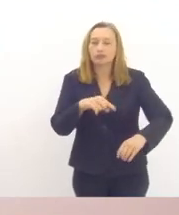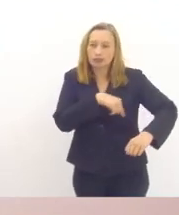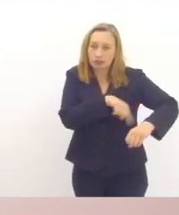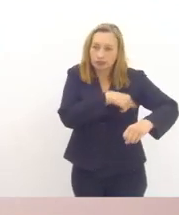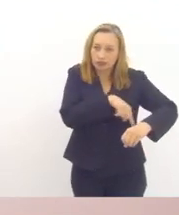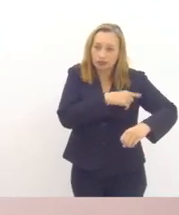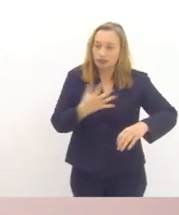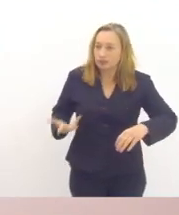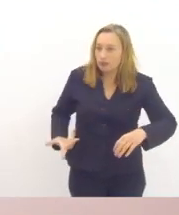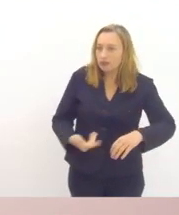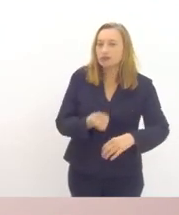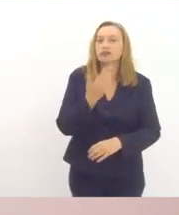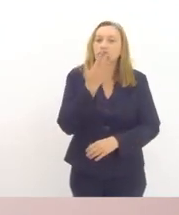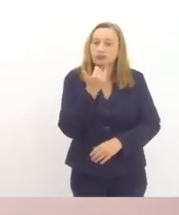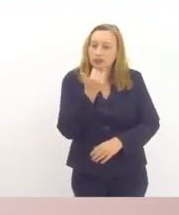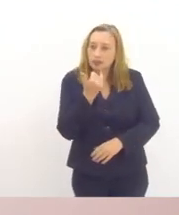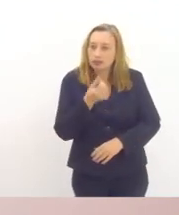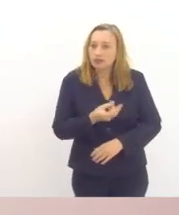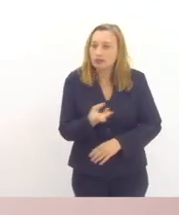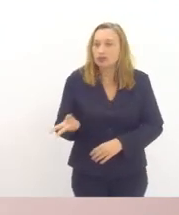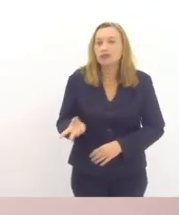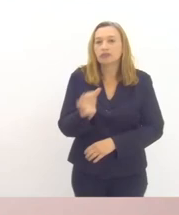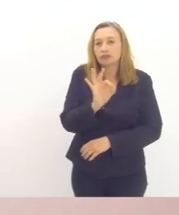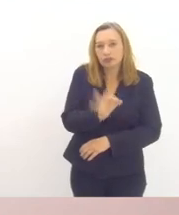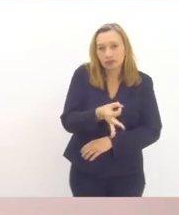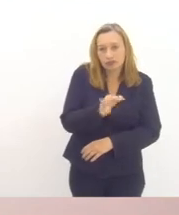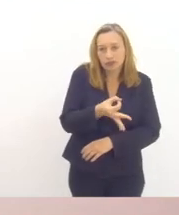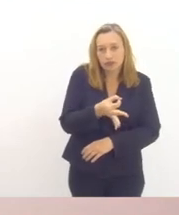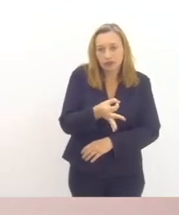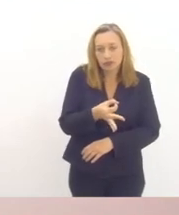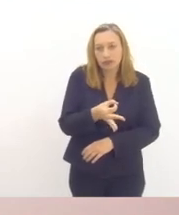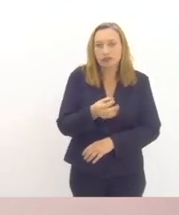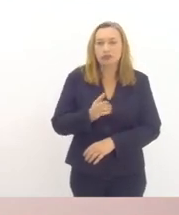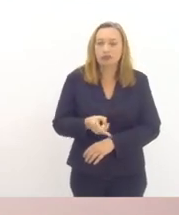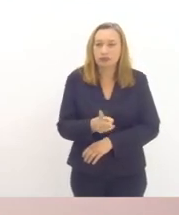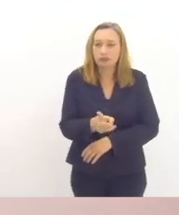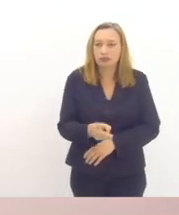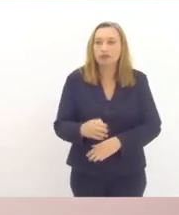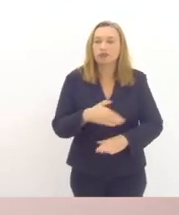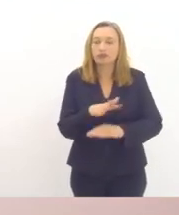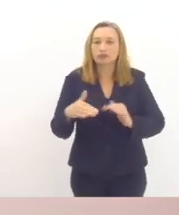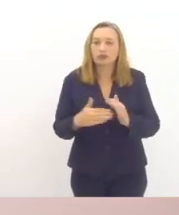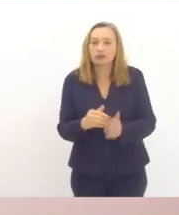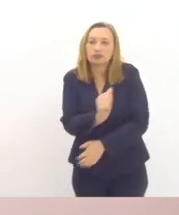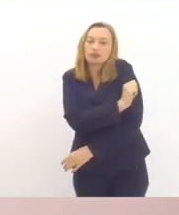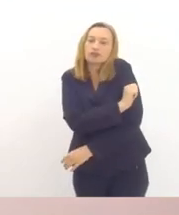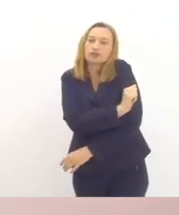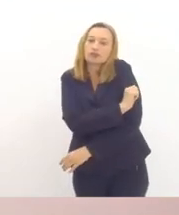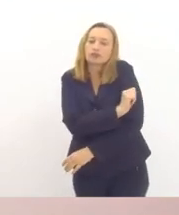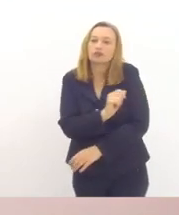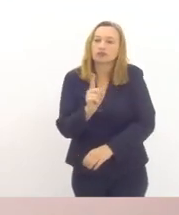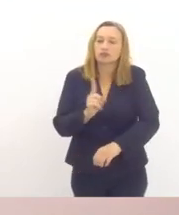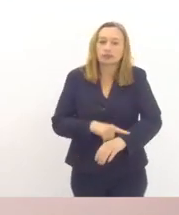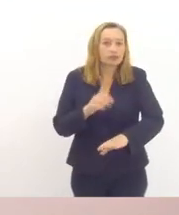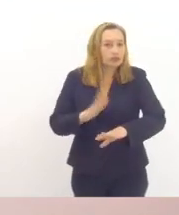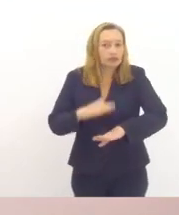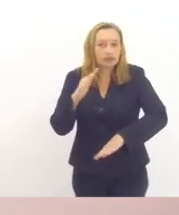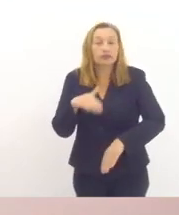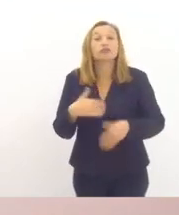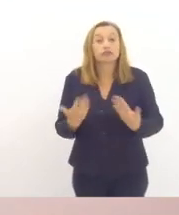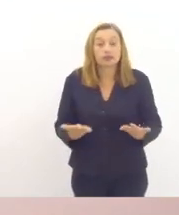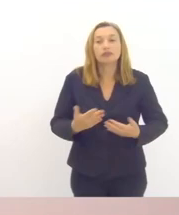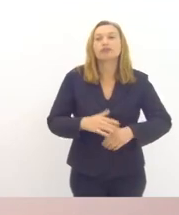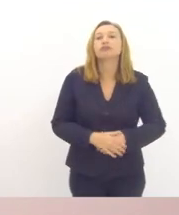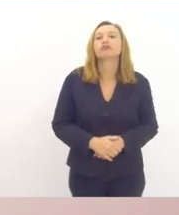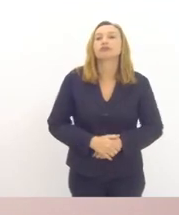de qualidade, em quantidade suficiente, para a permanência de todos os estudantes em tempo maior. Né?